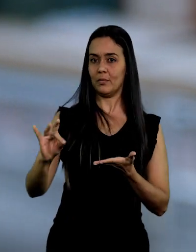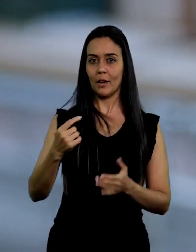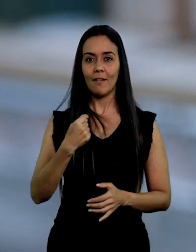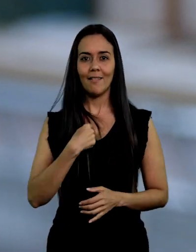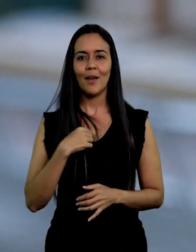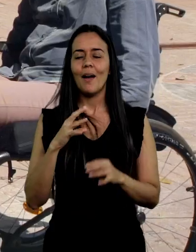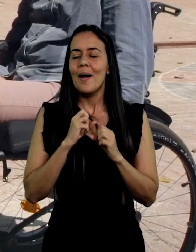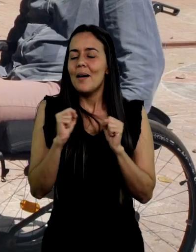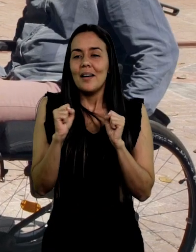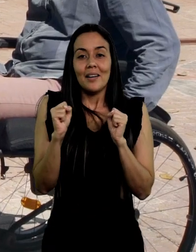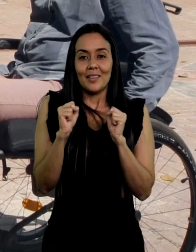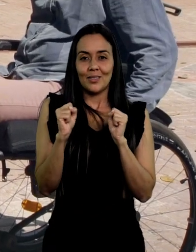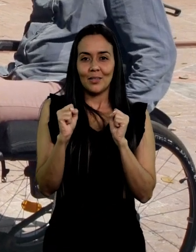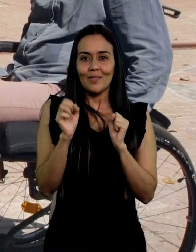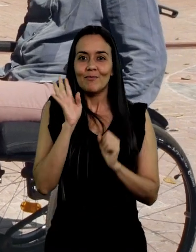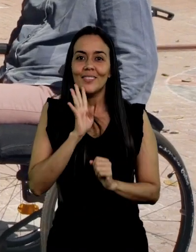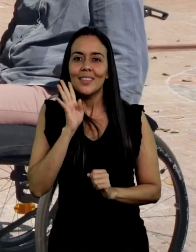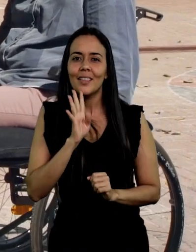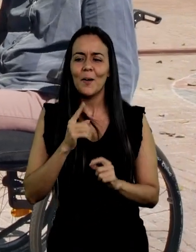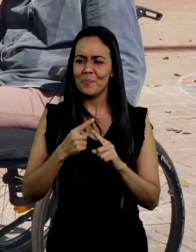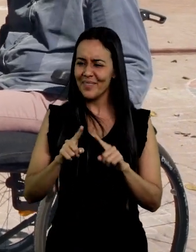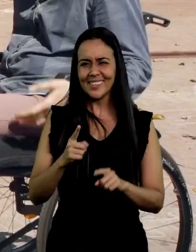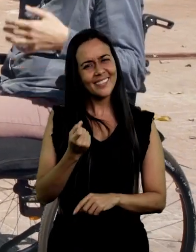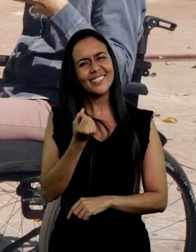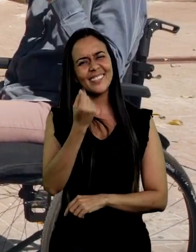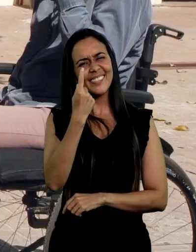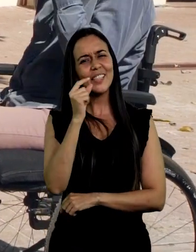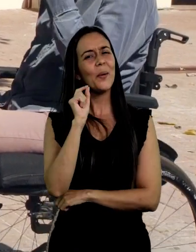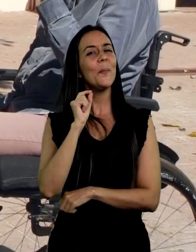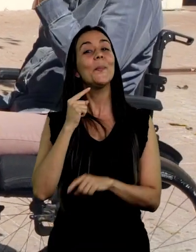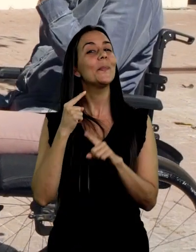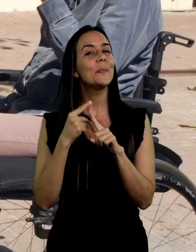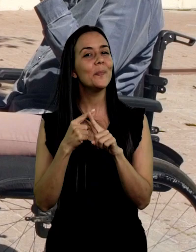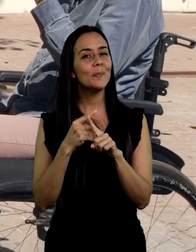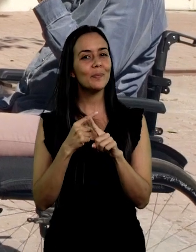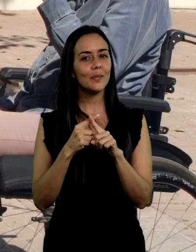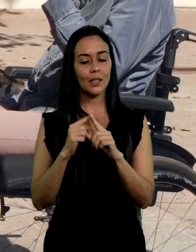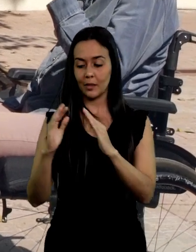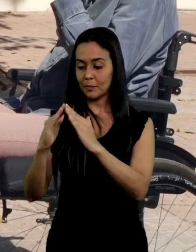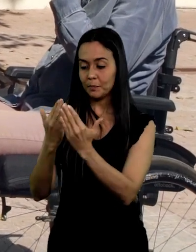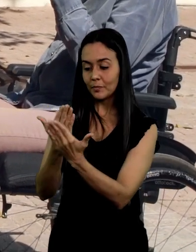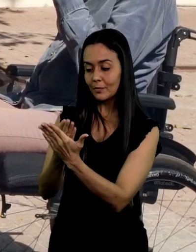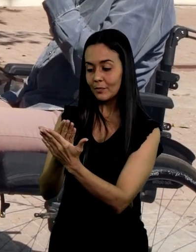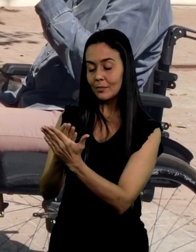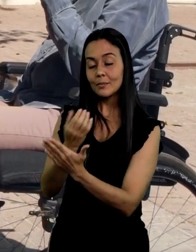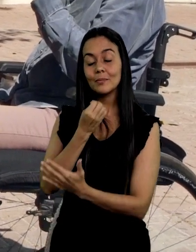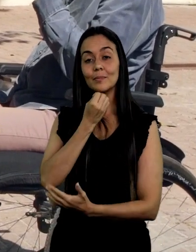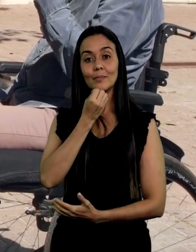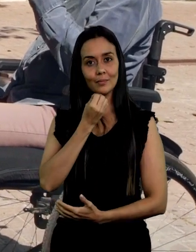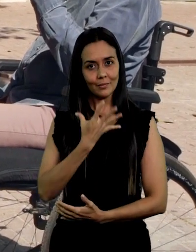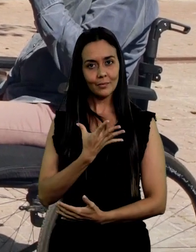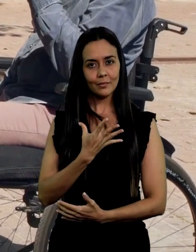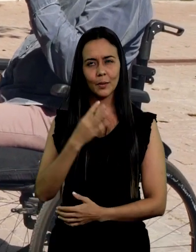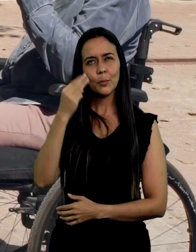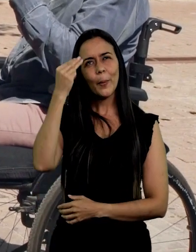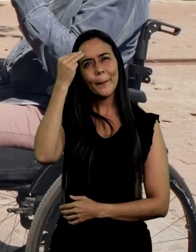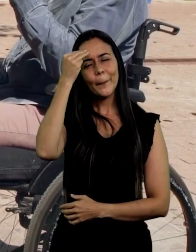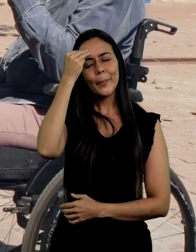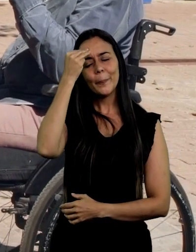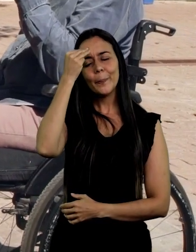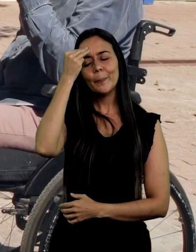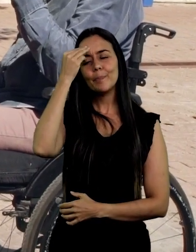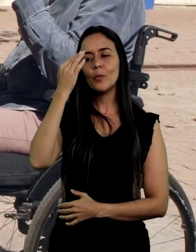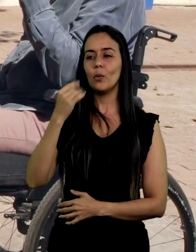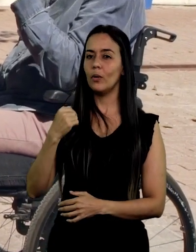muito legal. Mas é muito engraçado, porque ao mesmo tempo que é um ambiente que me traz memórias legais, uma memória que eu tenho da minha